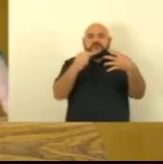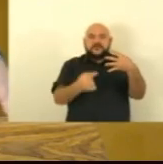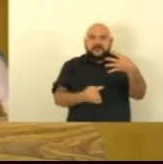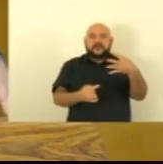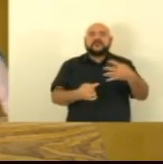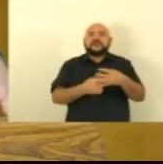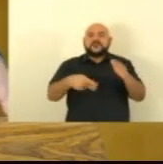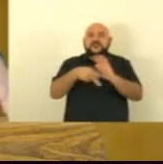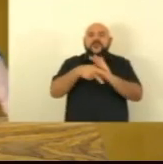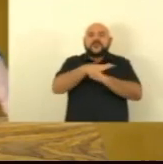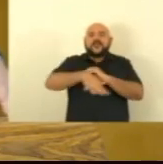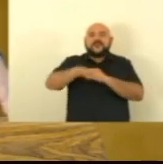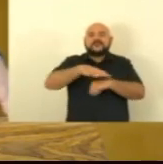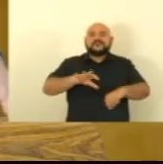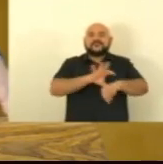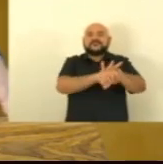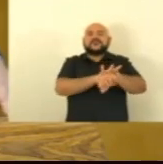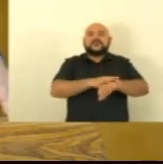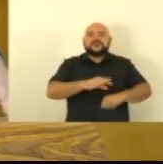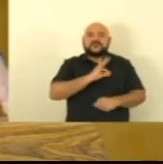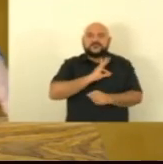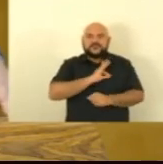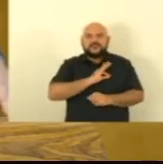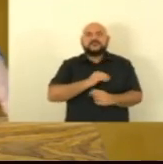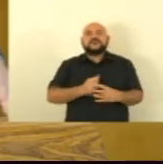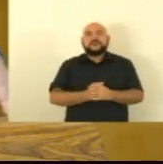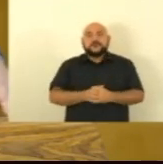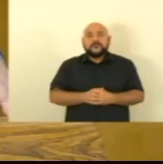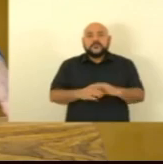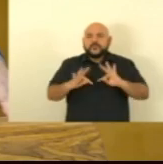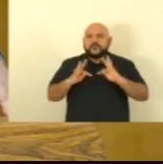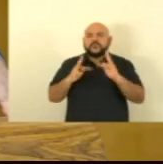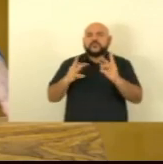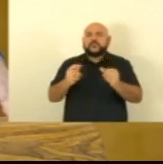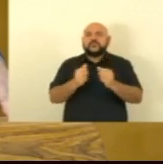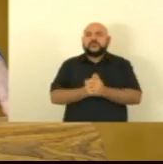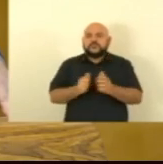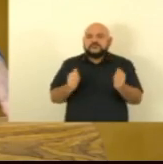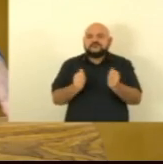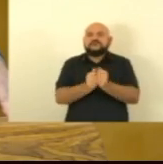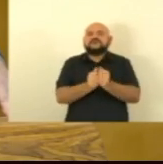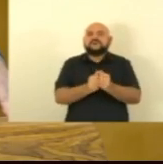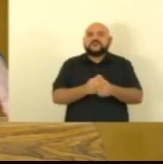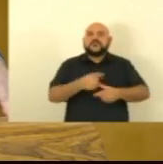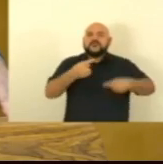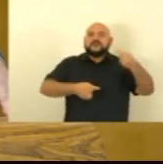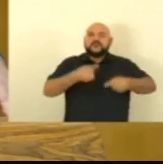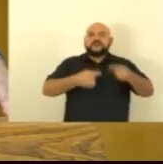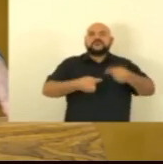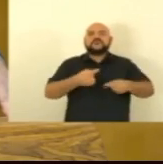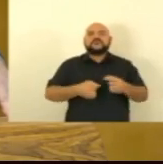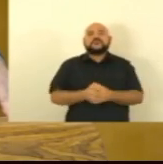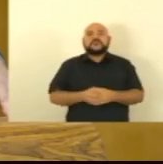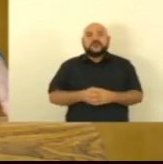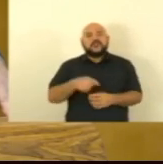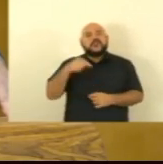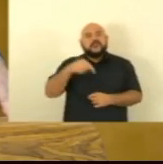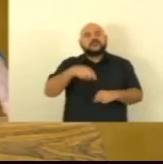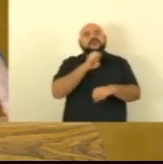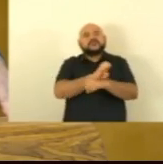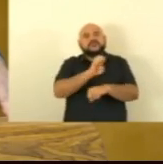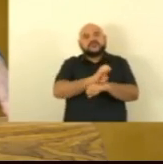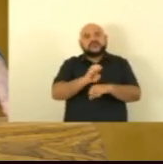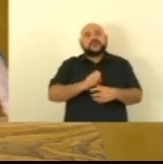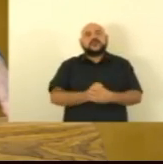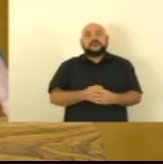Segurança Pública, ela vem definitivamente implementando como uma política de Estado de Segurança Pública essa